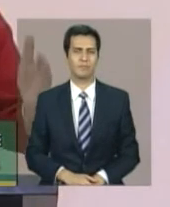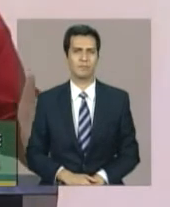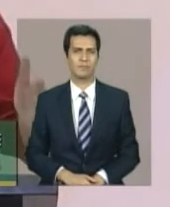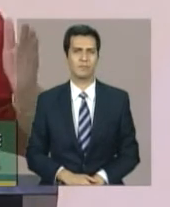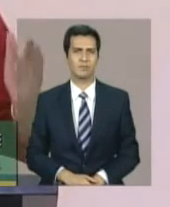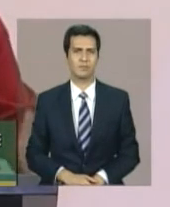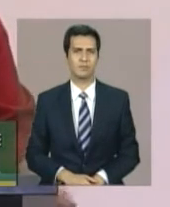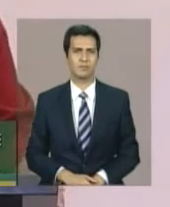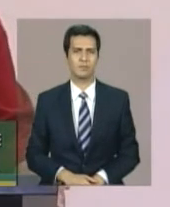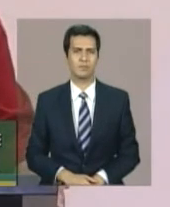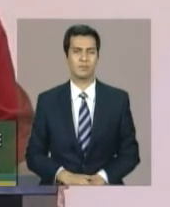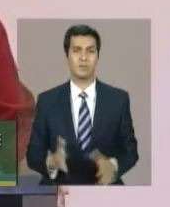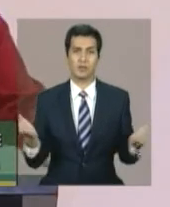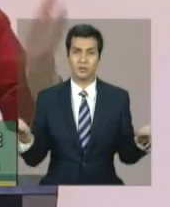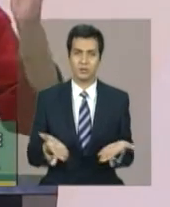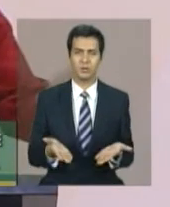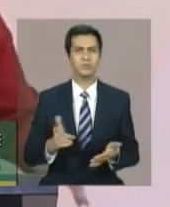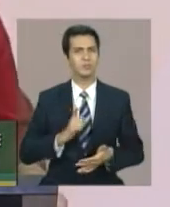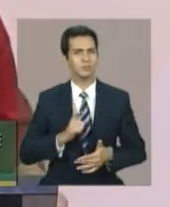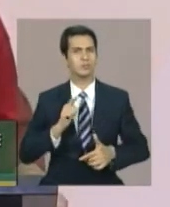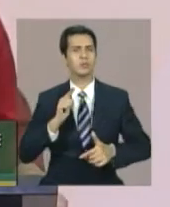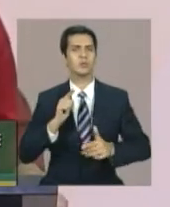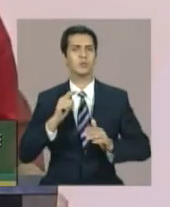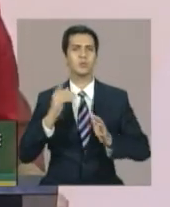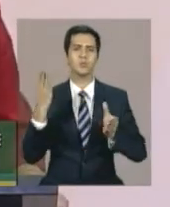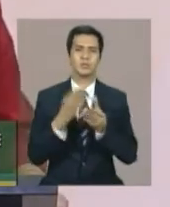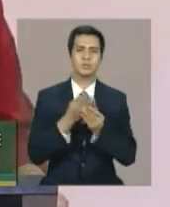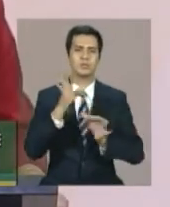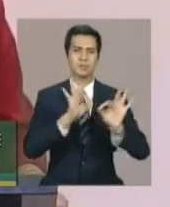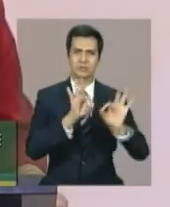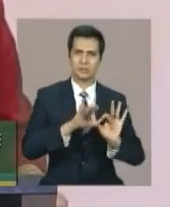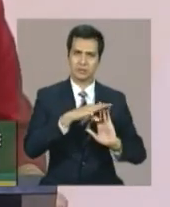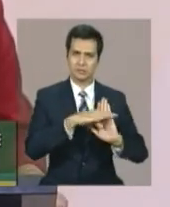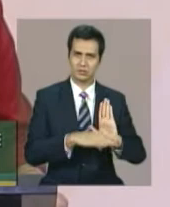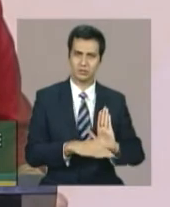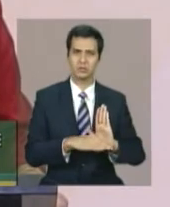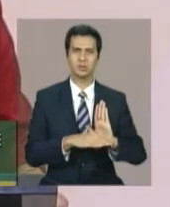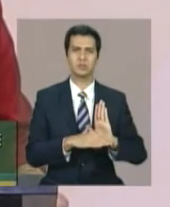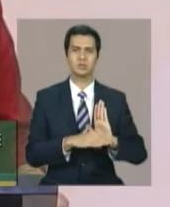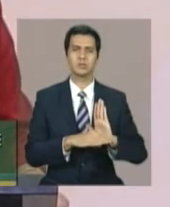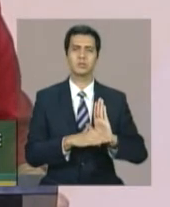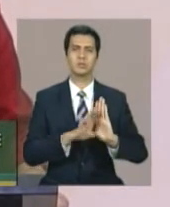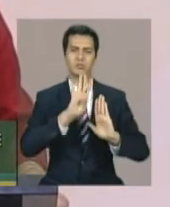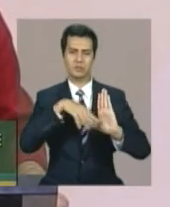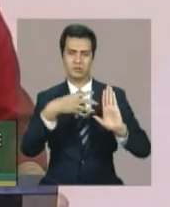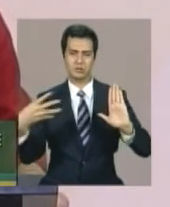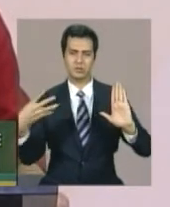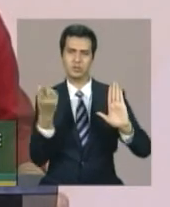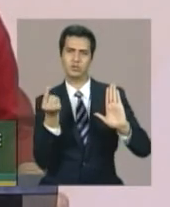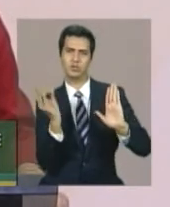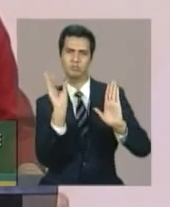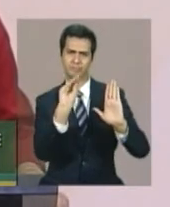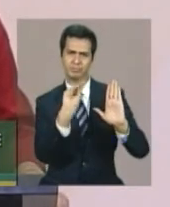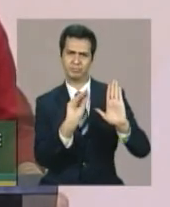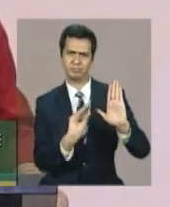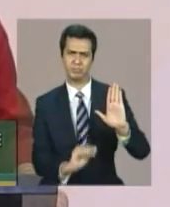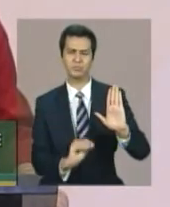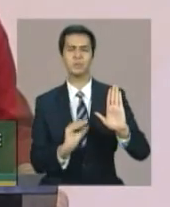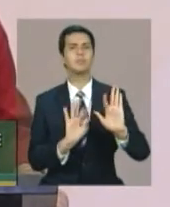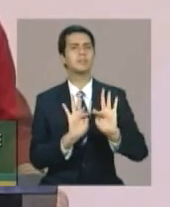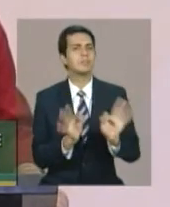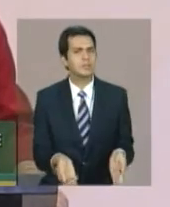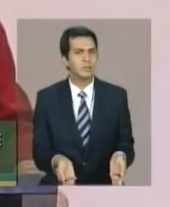Essa forma mais simplificada, mais transparente de prestação de conta vai permitir que os